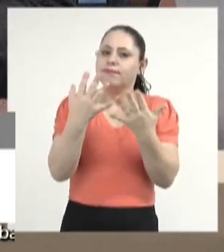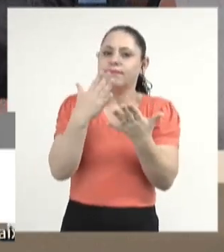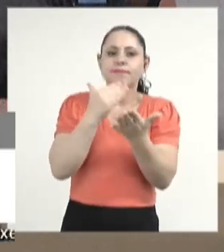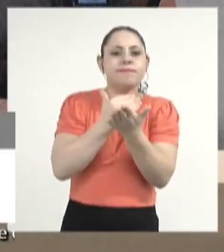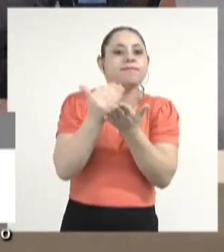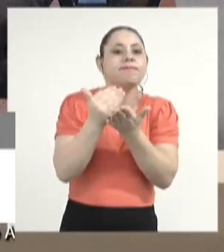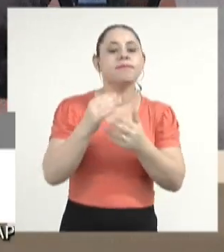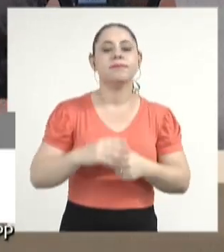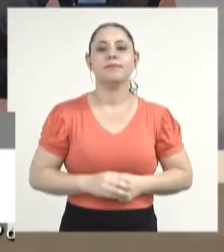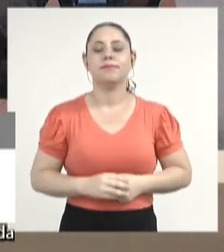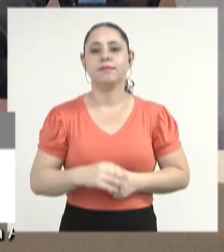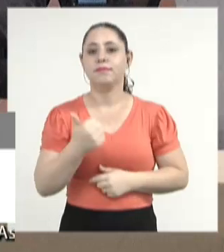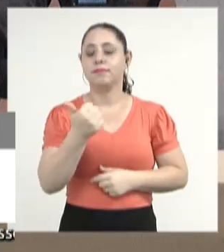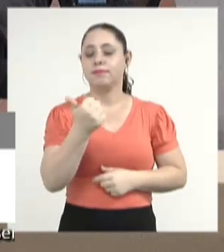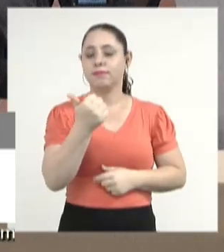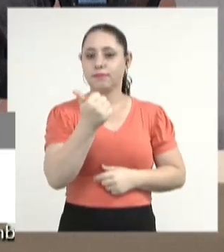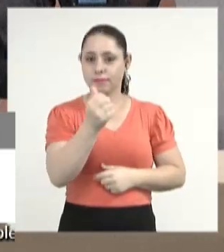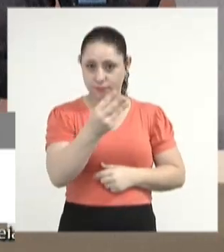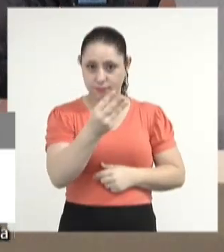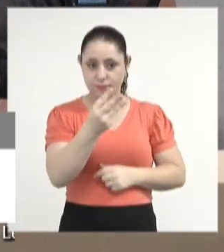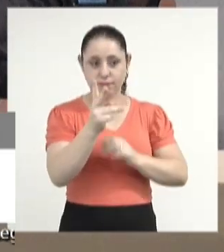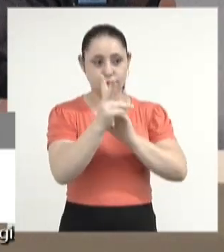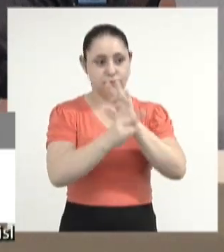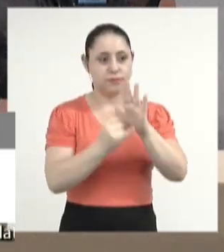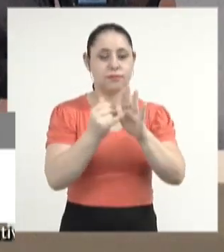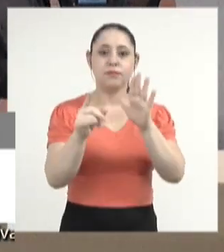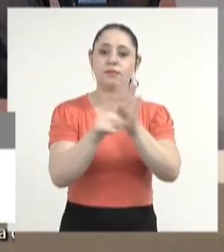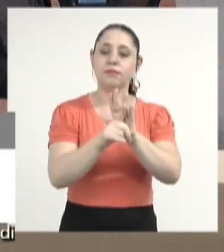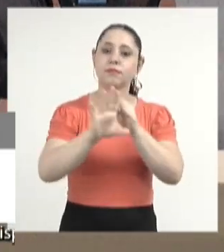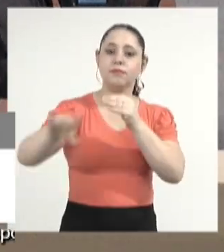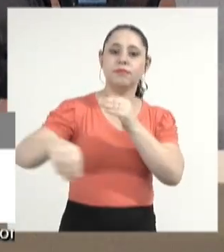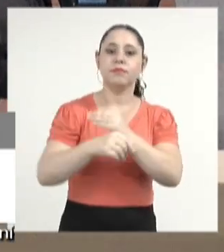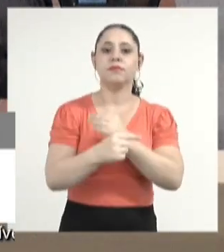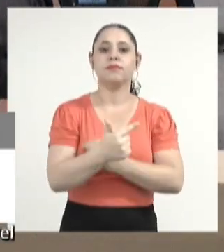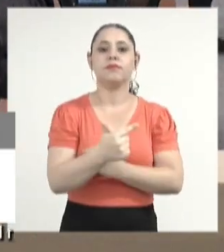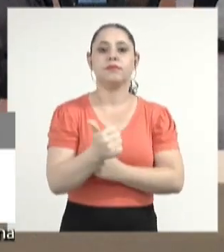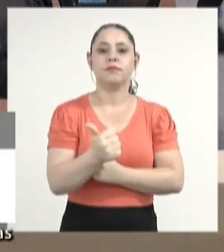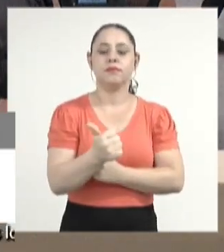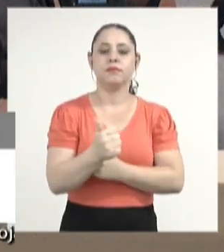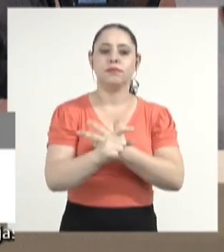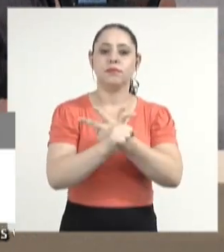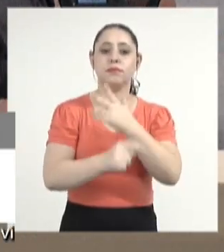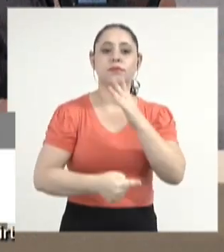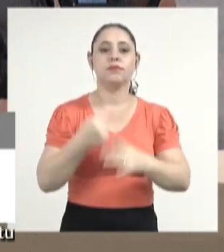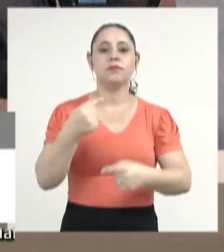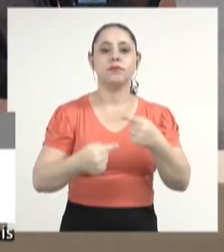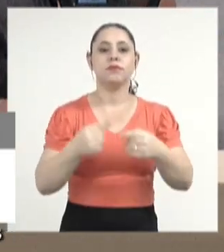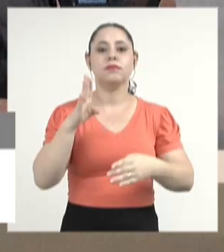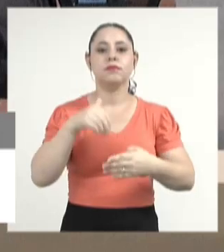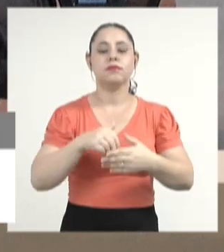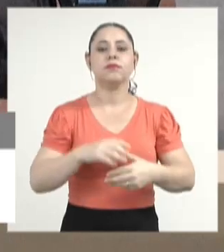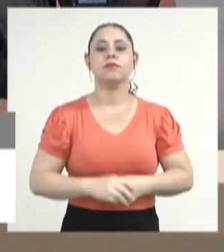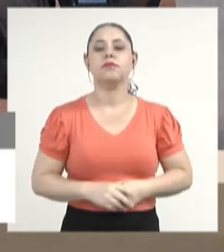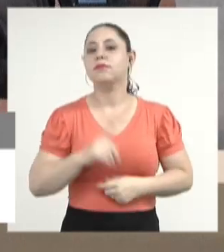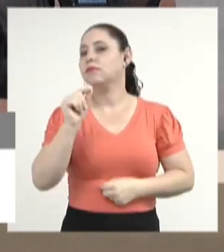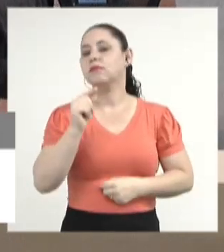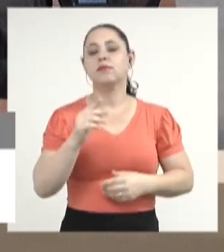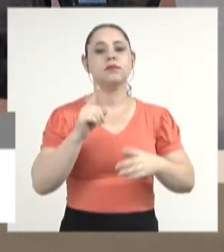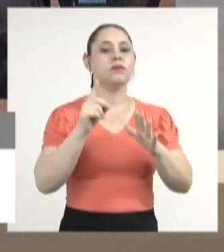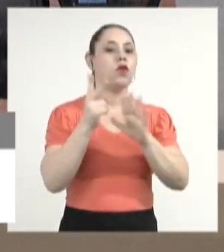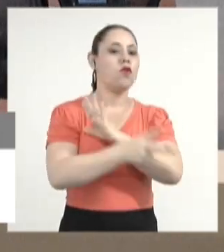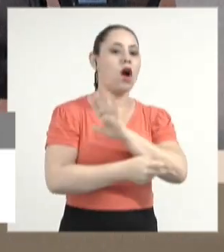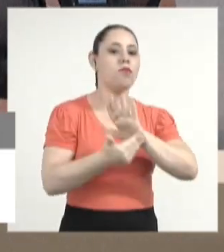projeto logo mais. Bom, o 13º item é o projeto de lei complementar 21 do Executivo em primeira votação, que